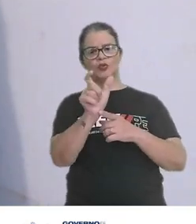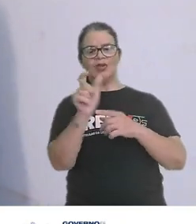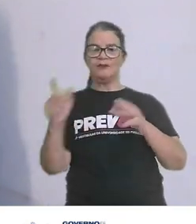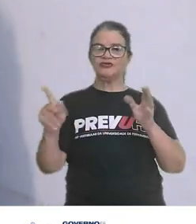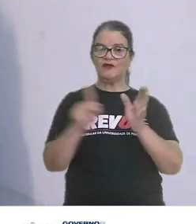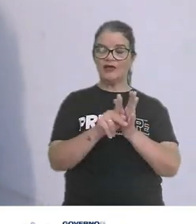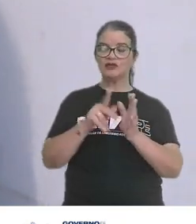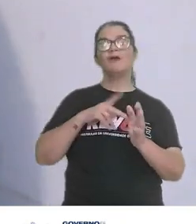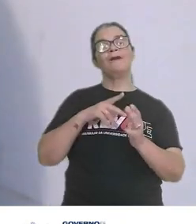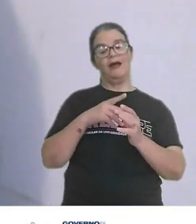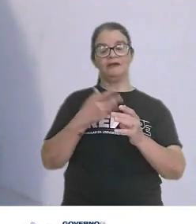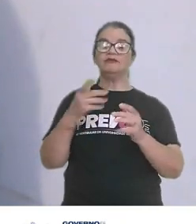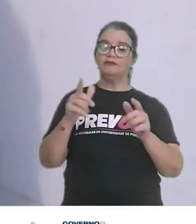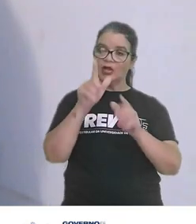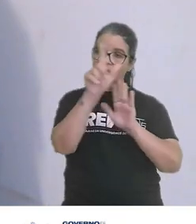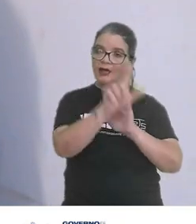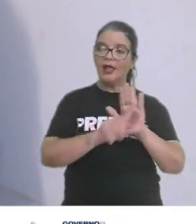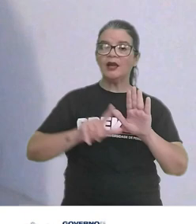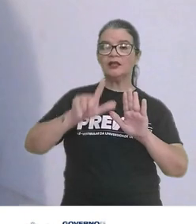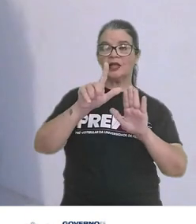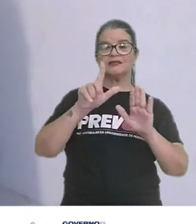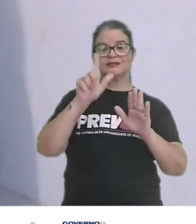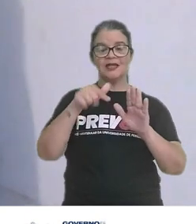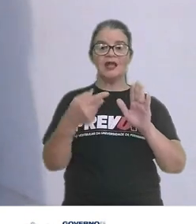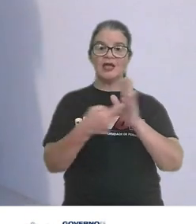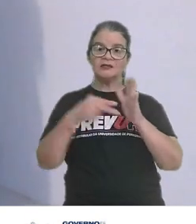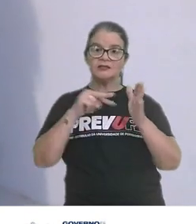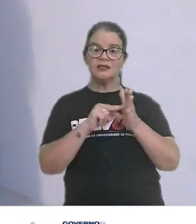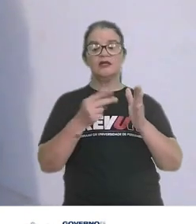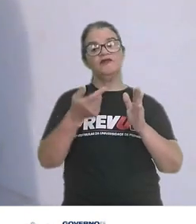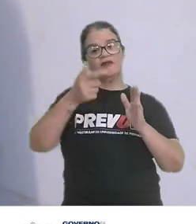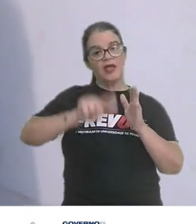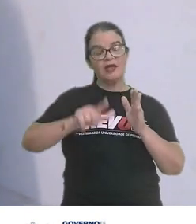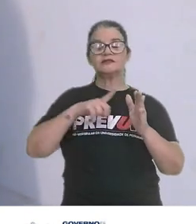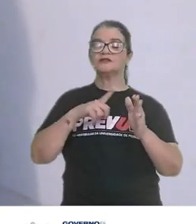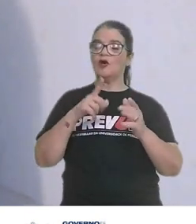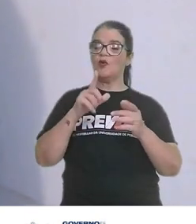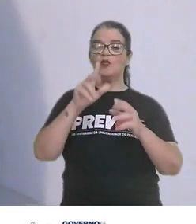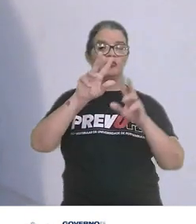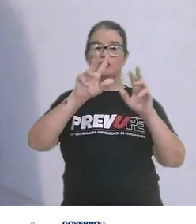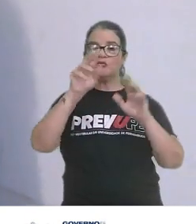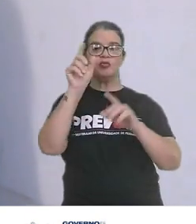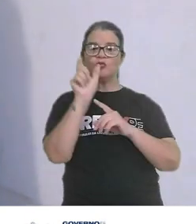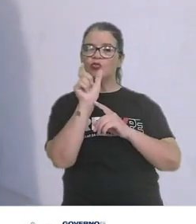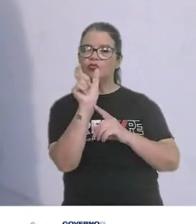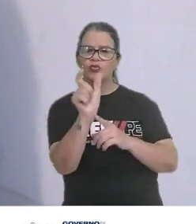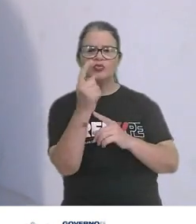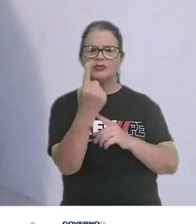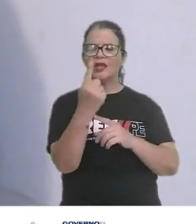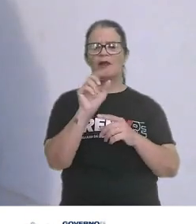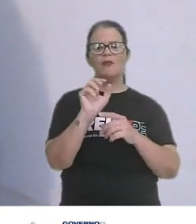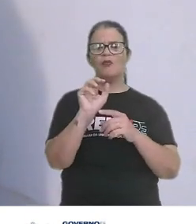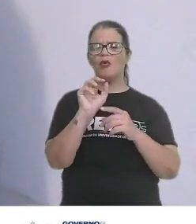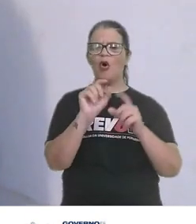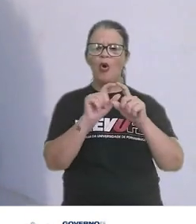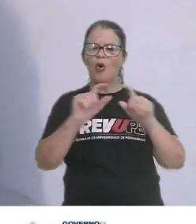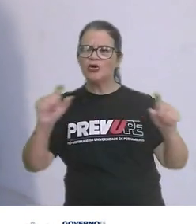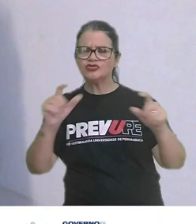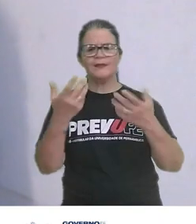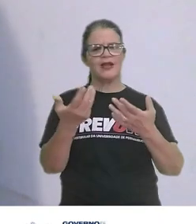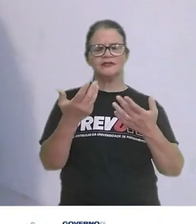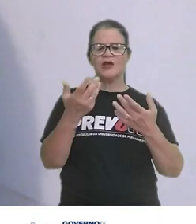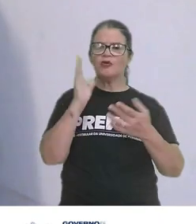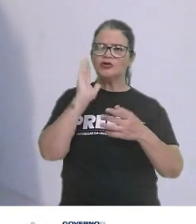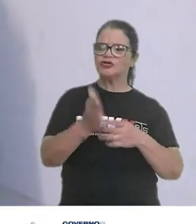que já faz parte do mundo literal. Seria um tipo de ressignificação de um termo ou palavra ou